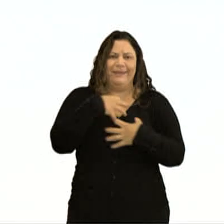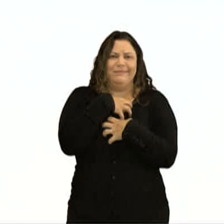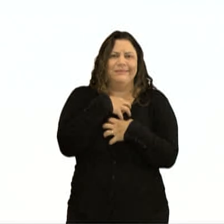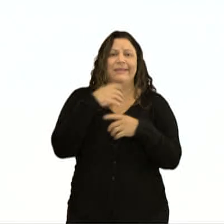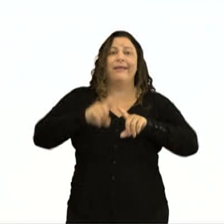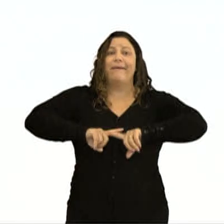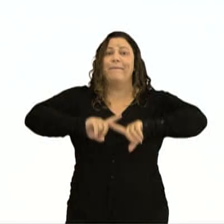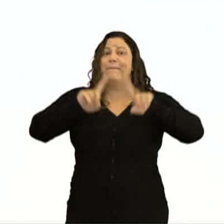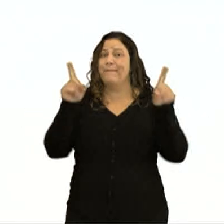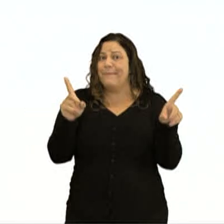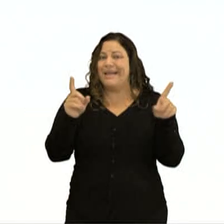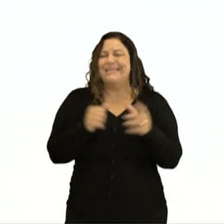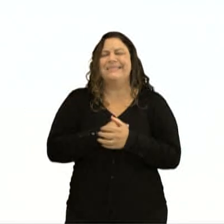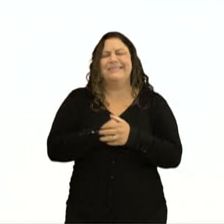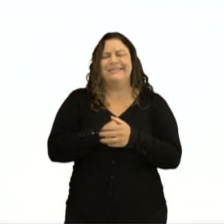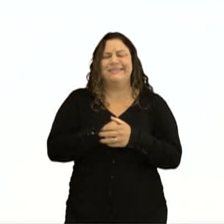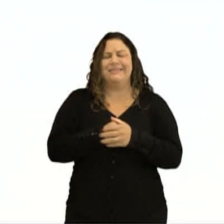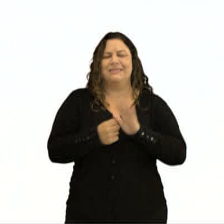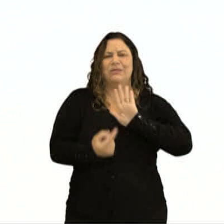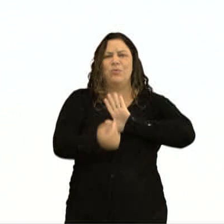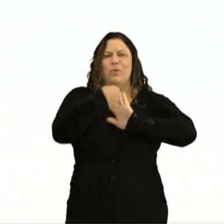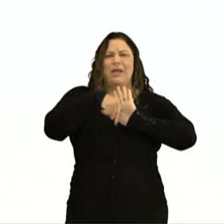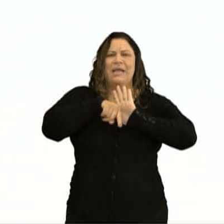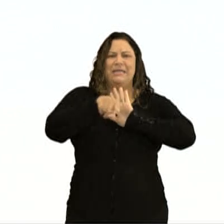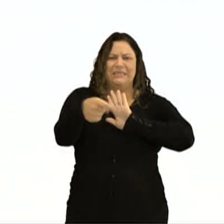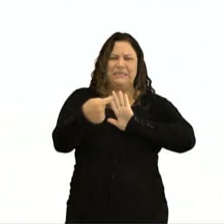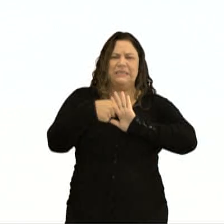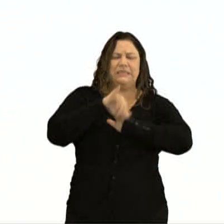quando a pessoa está com a imunidade baixa,